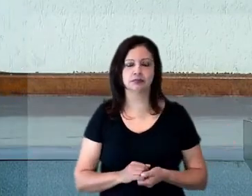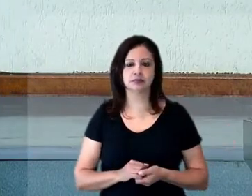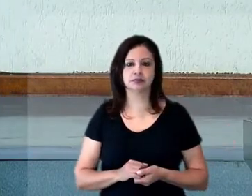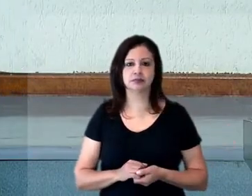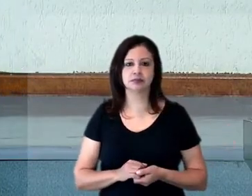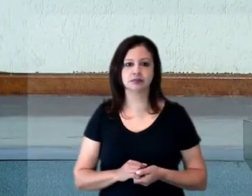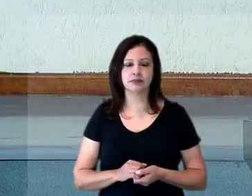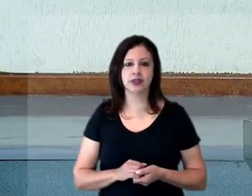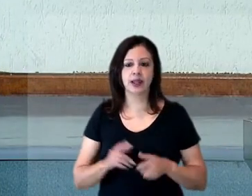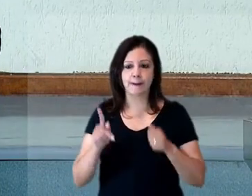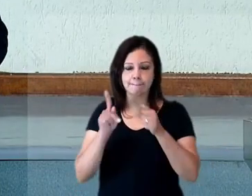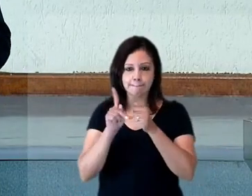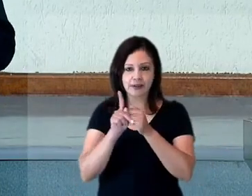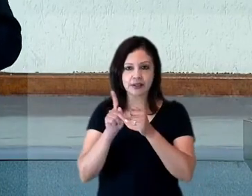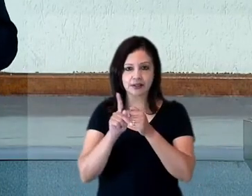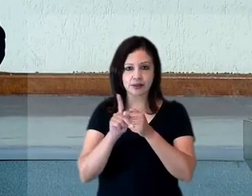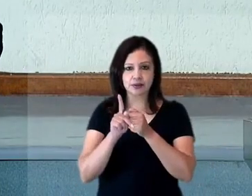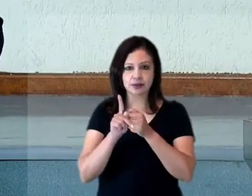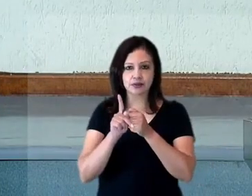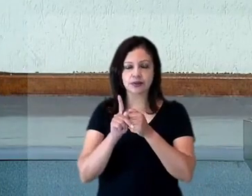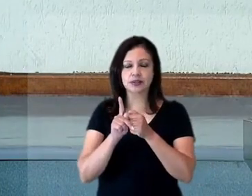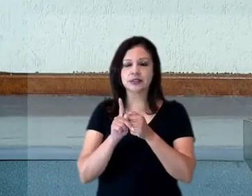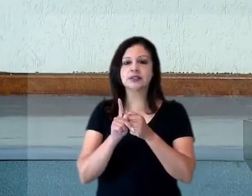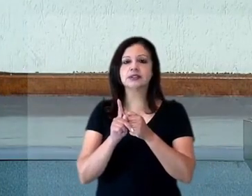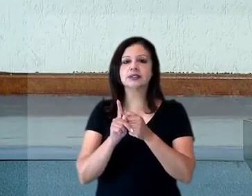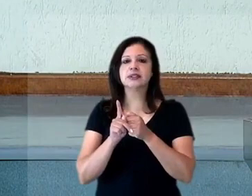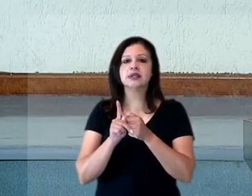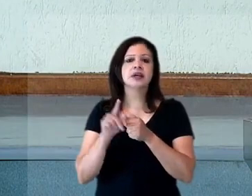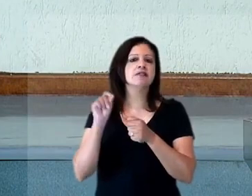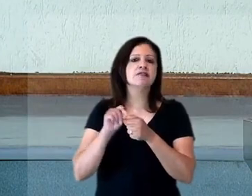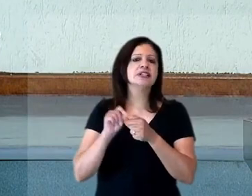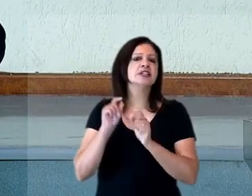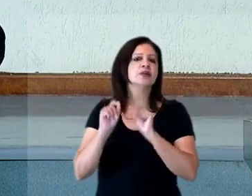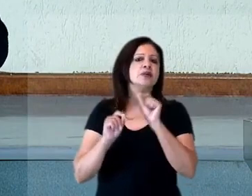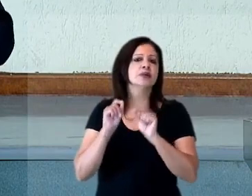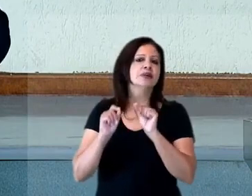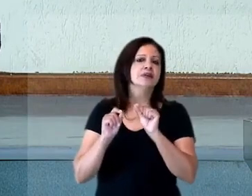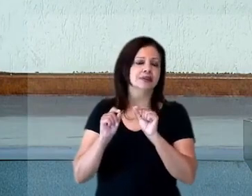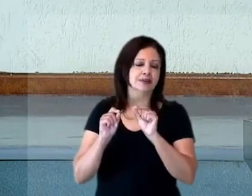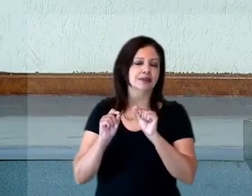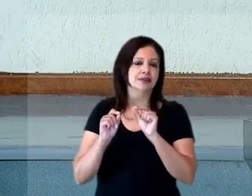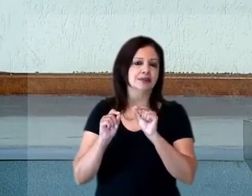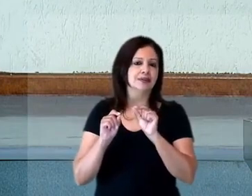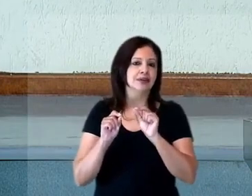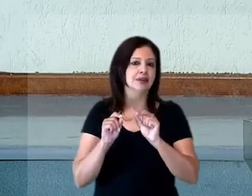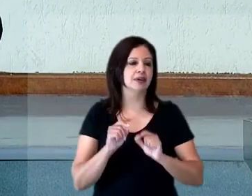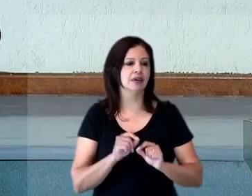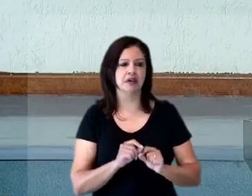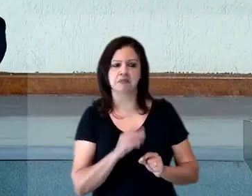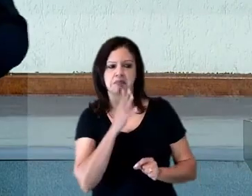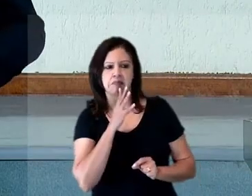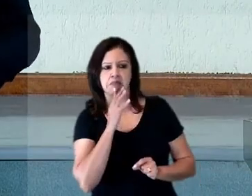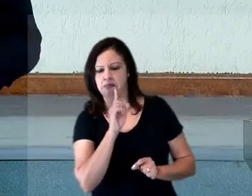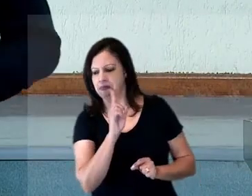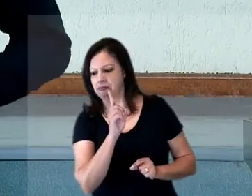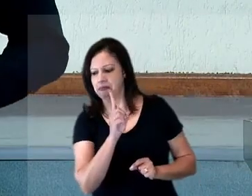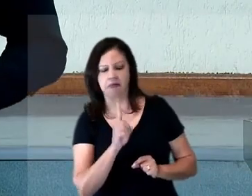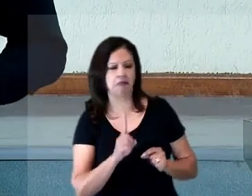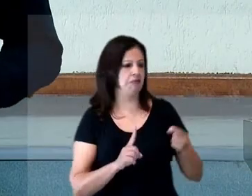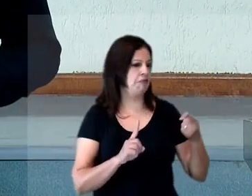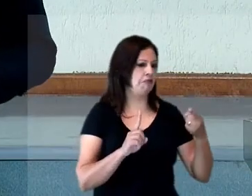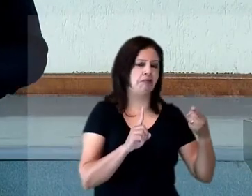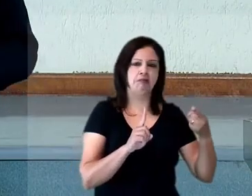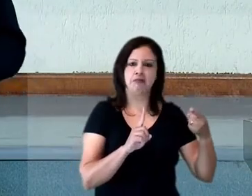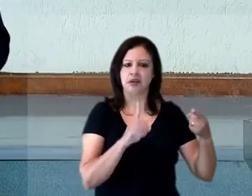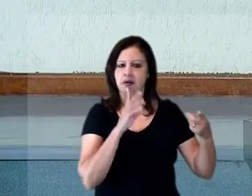diz que Pedro o negaria. Então, esse capítulo 13 trata dessa passagem, trata desses